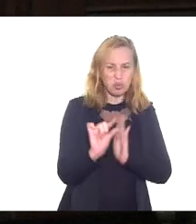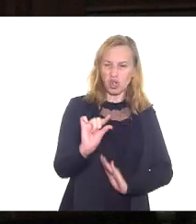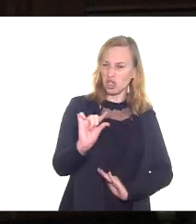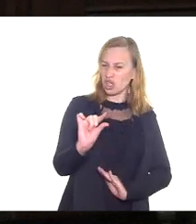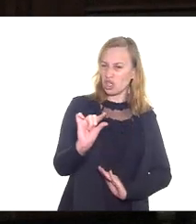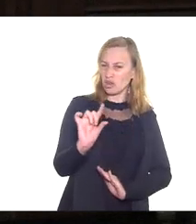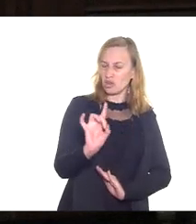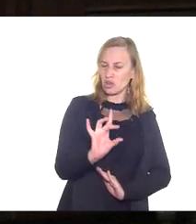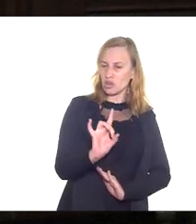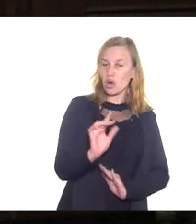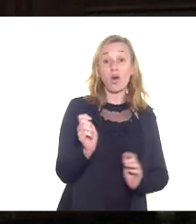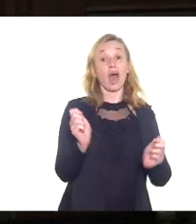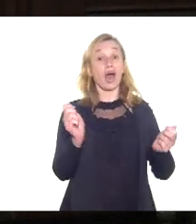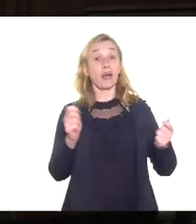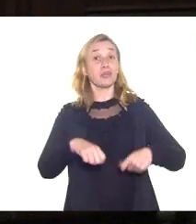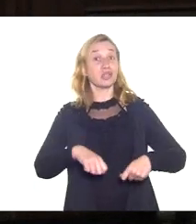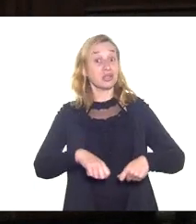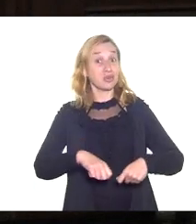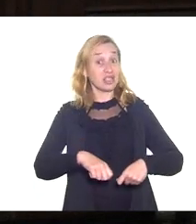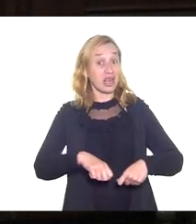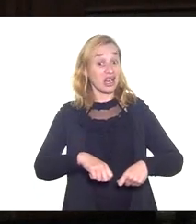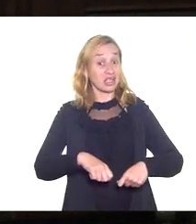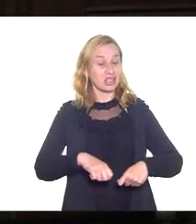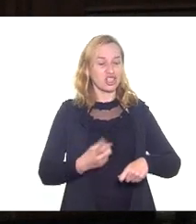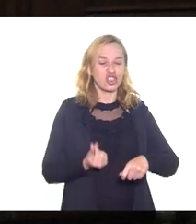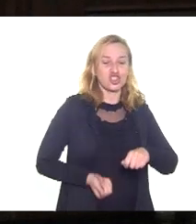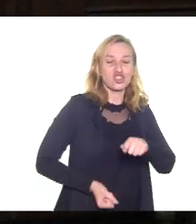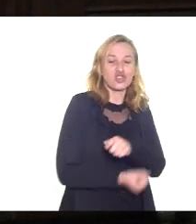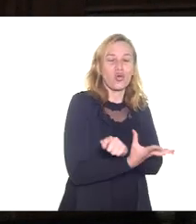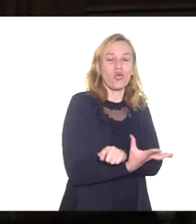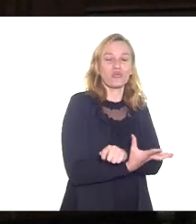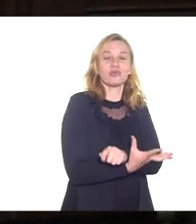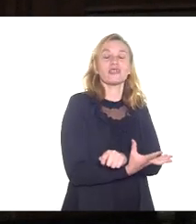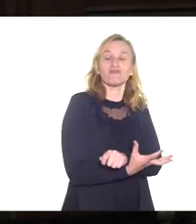a possibilidade de corrupção.